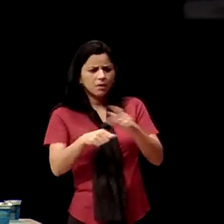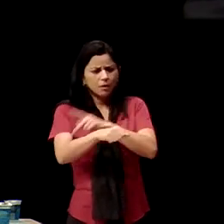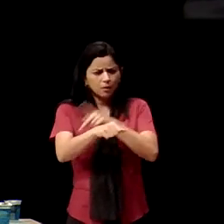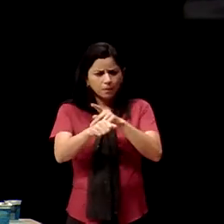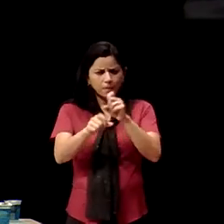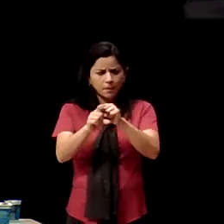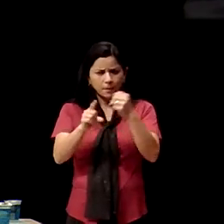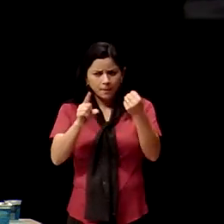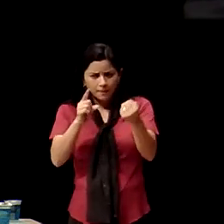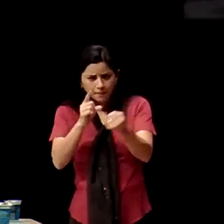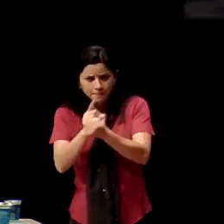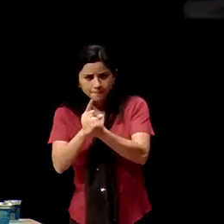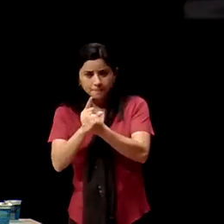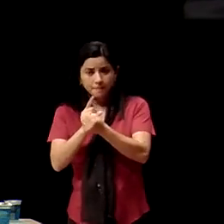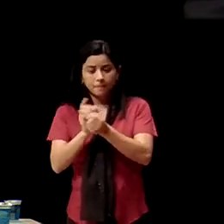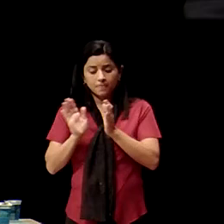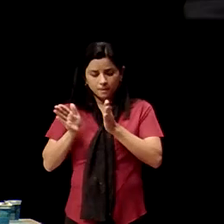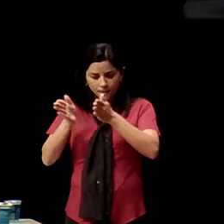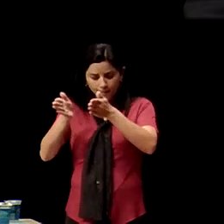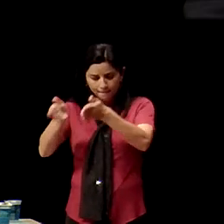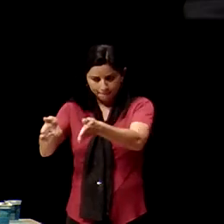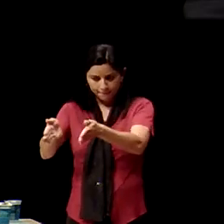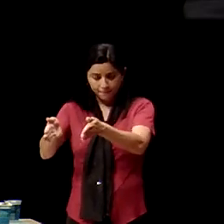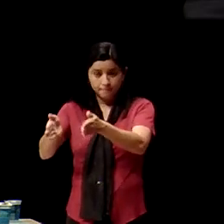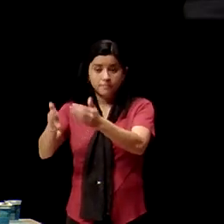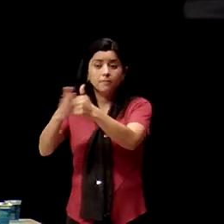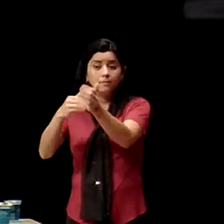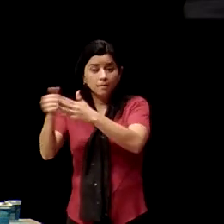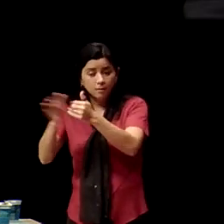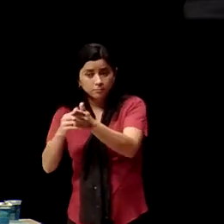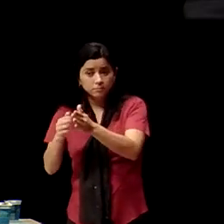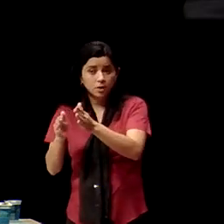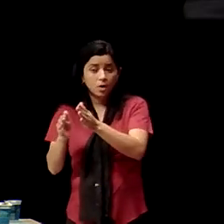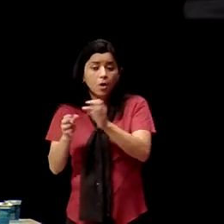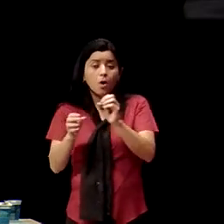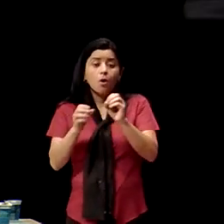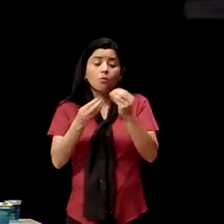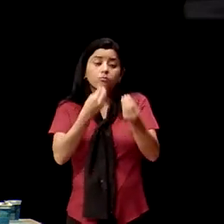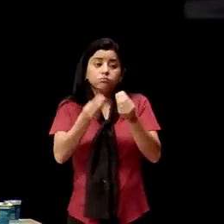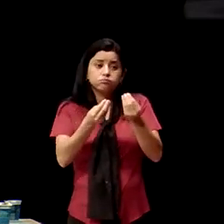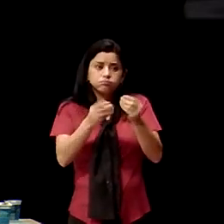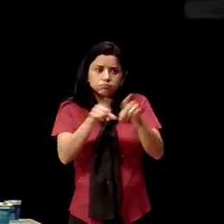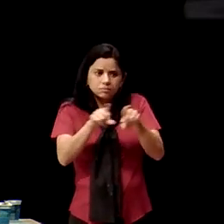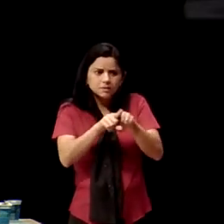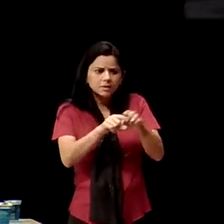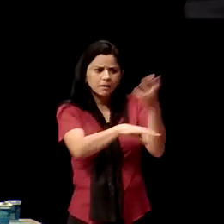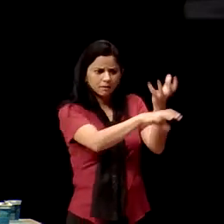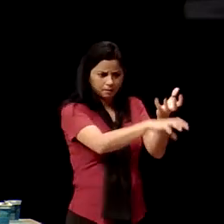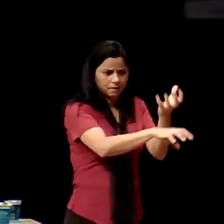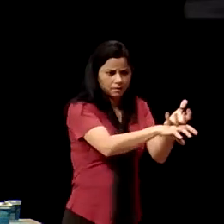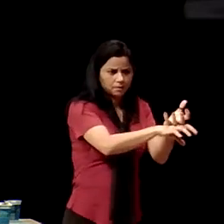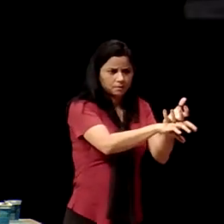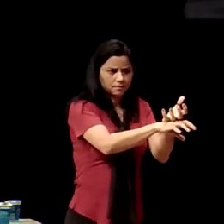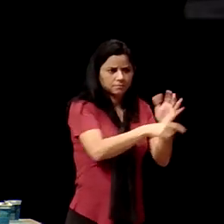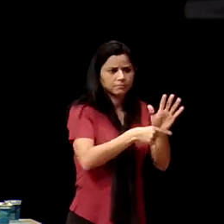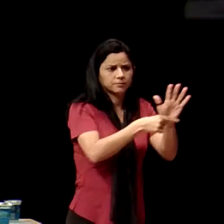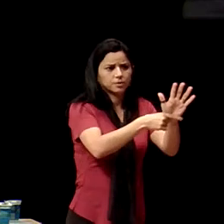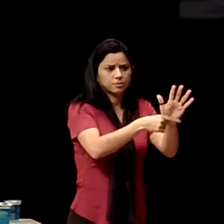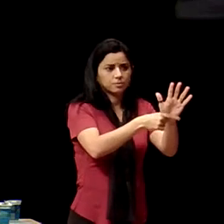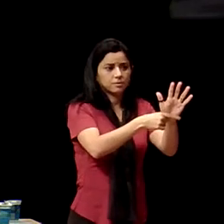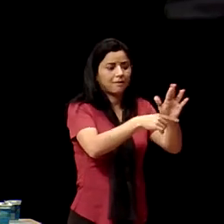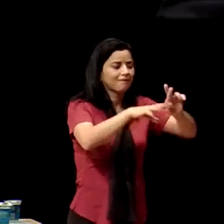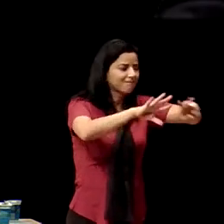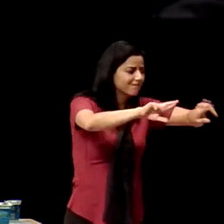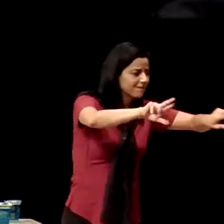pedagogia social tanto como uma profissão em si, como uma disciplina que pode auxiliar a muitas